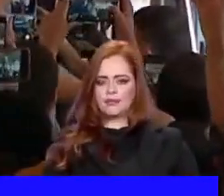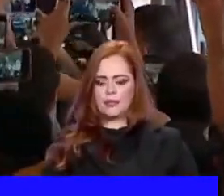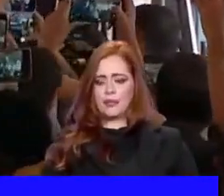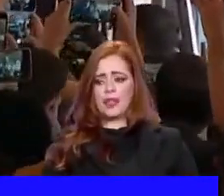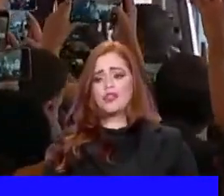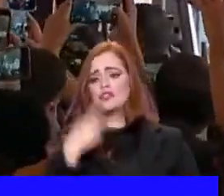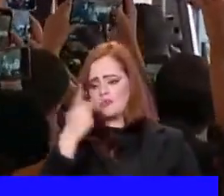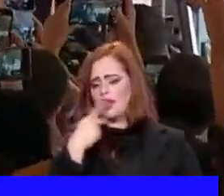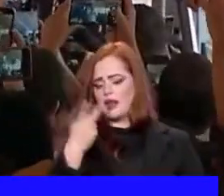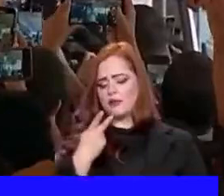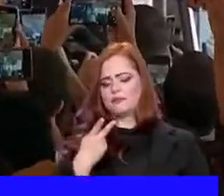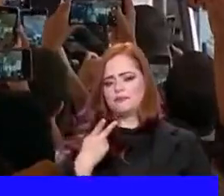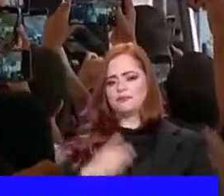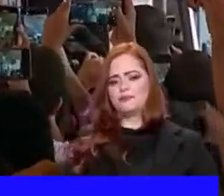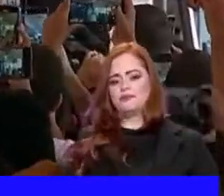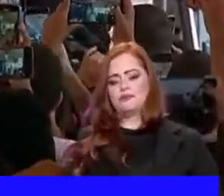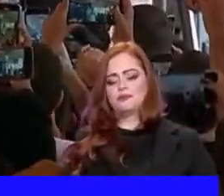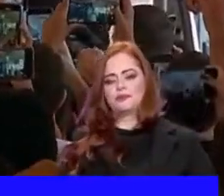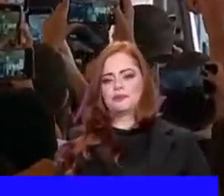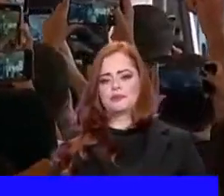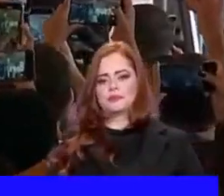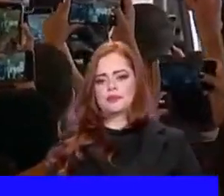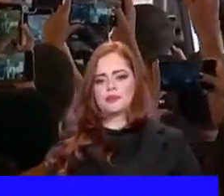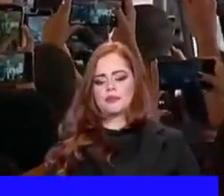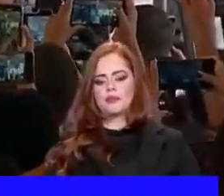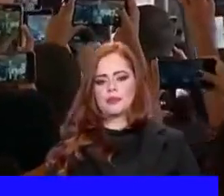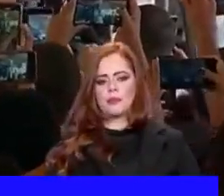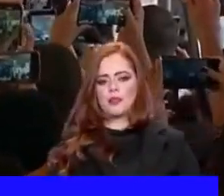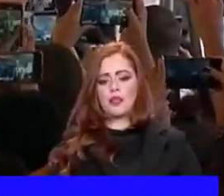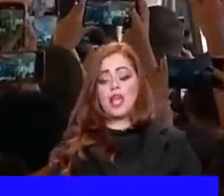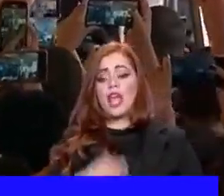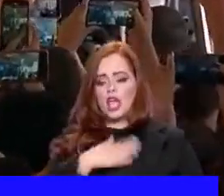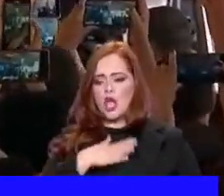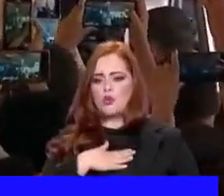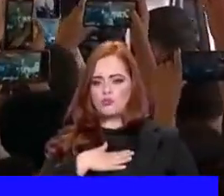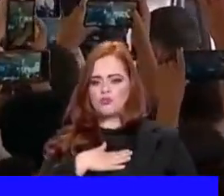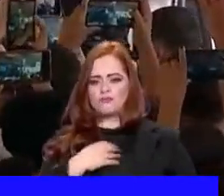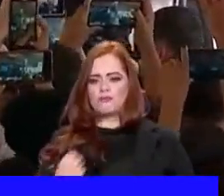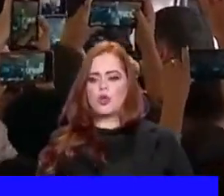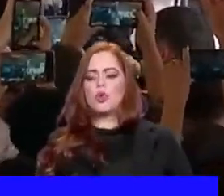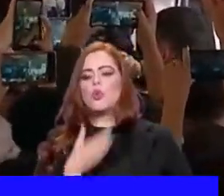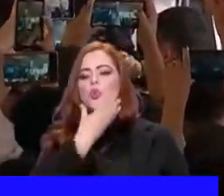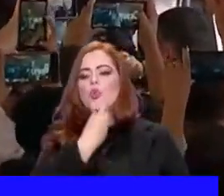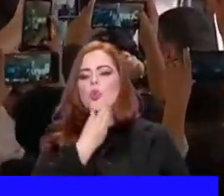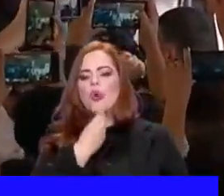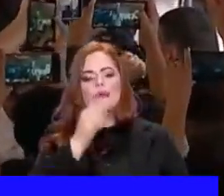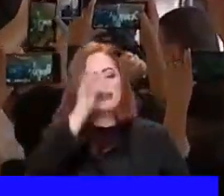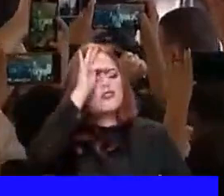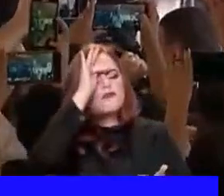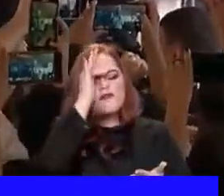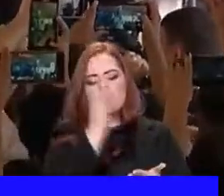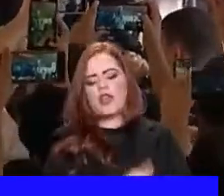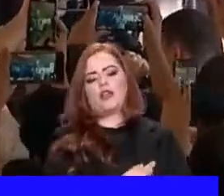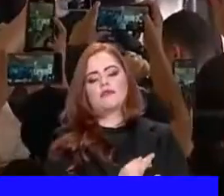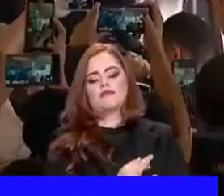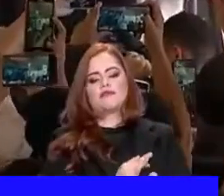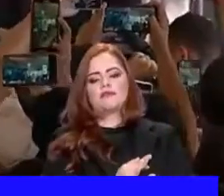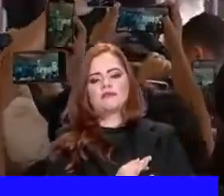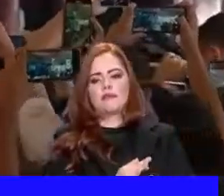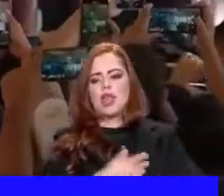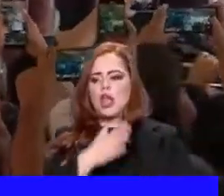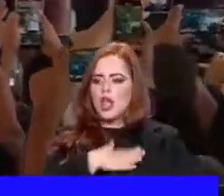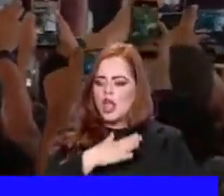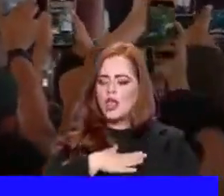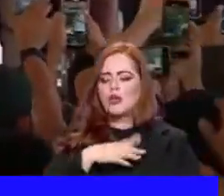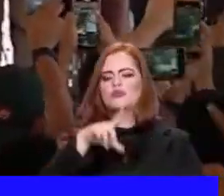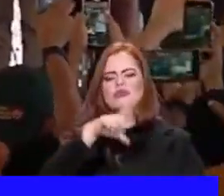Deixa eu dizer uma coisa para vocês. Eu primeiro sou um homem de muita fé. Eu sou um